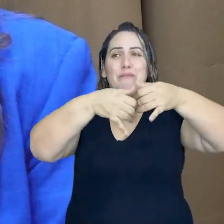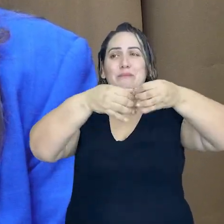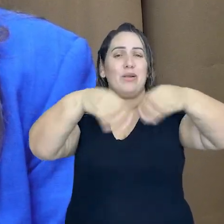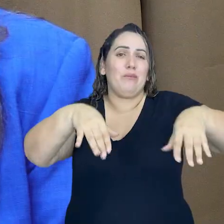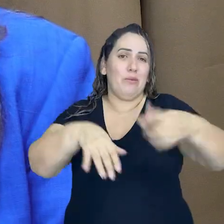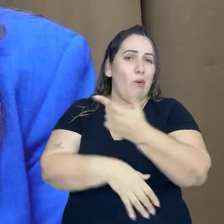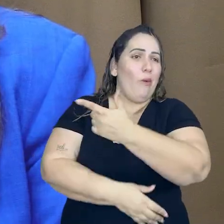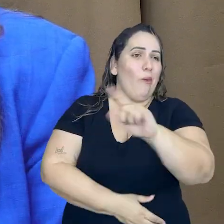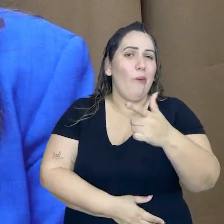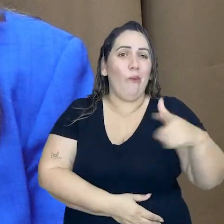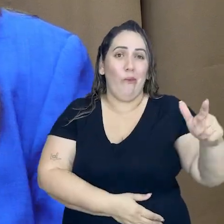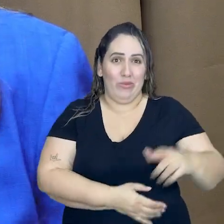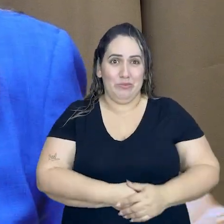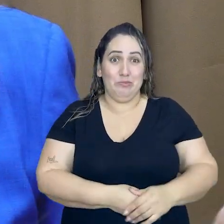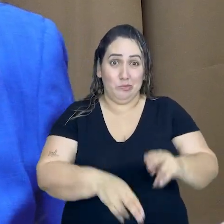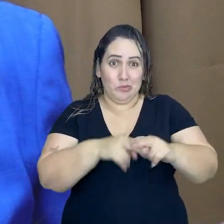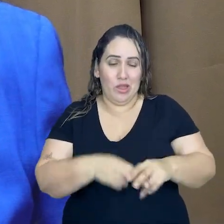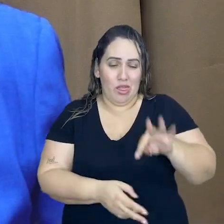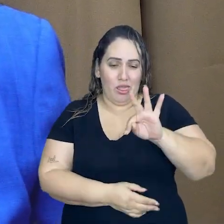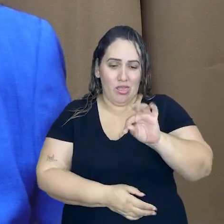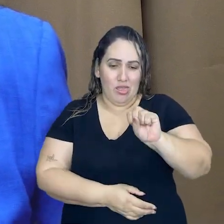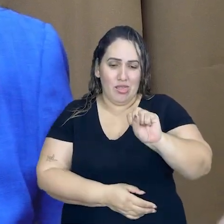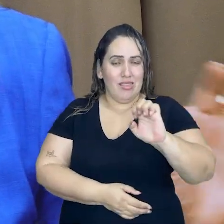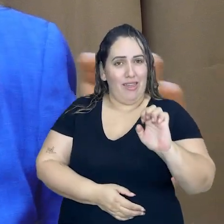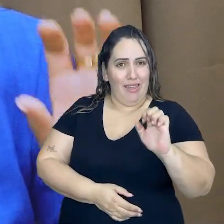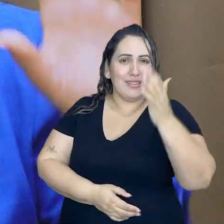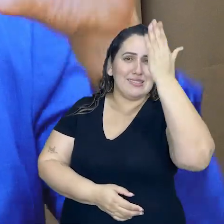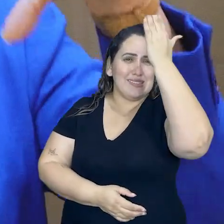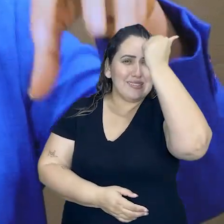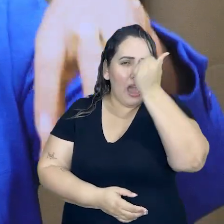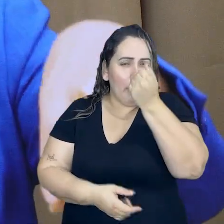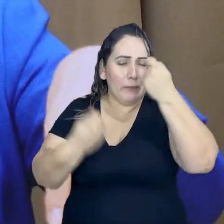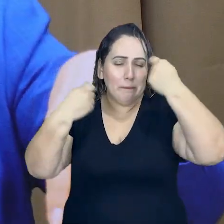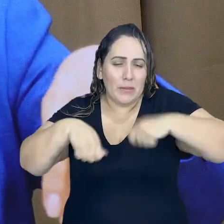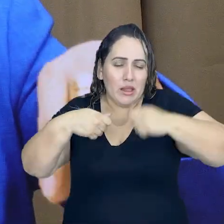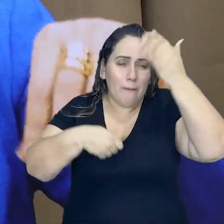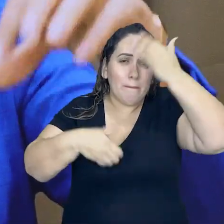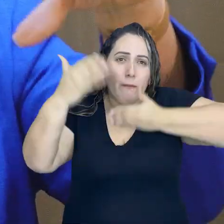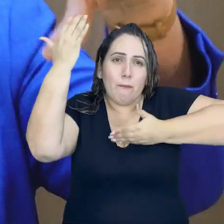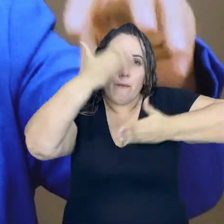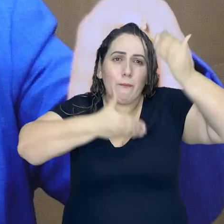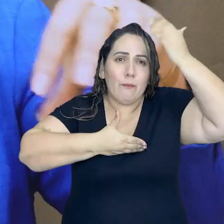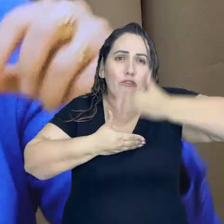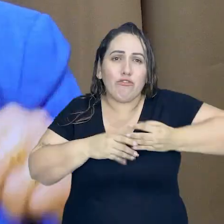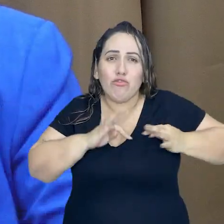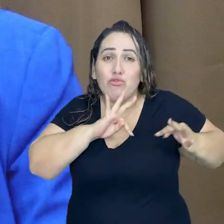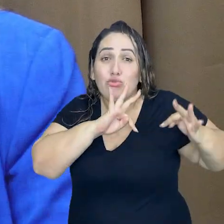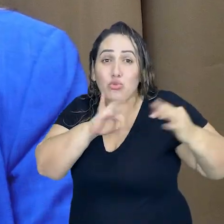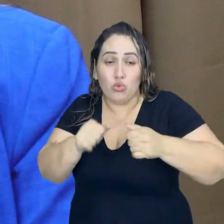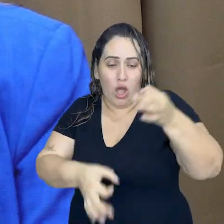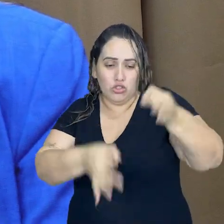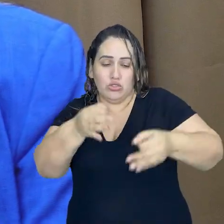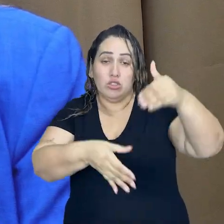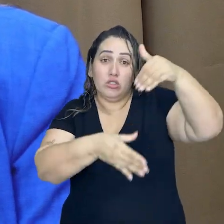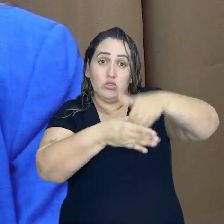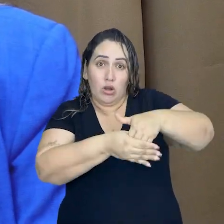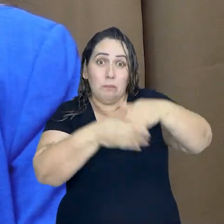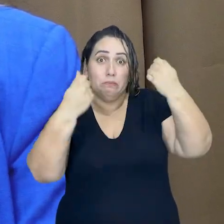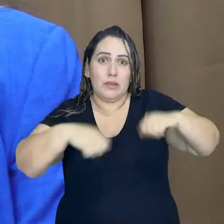as críticas de dizer que a Justiça Eleitoral se ingere no poder, né, no poder